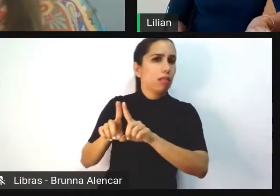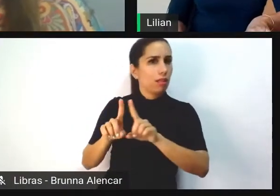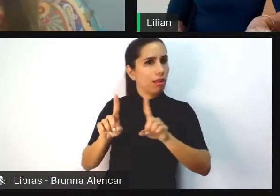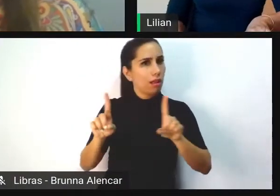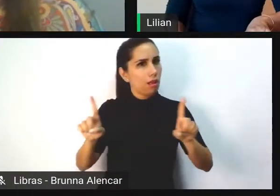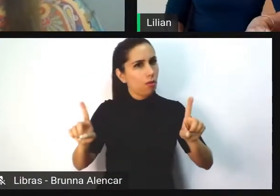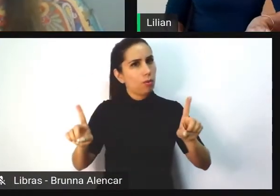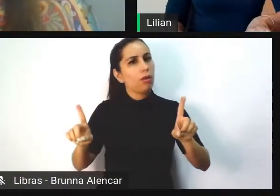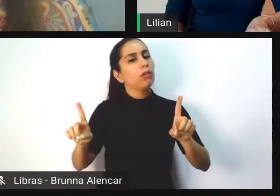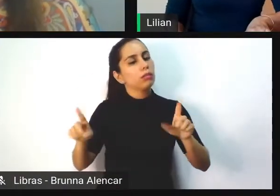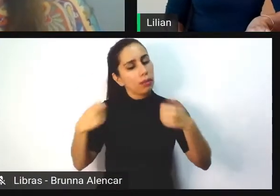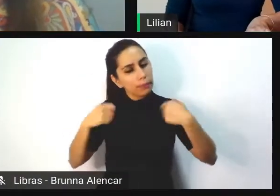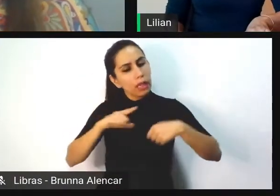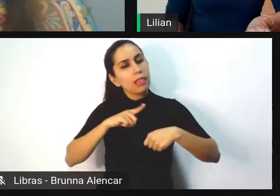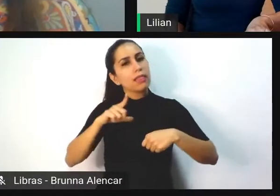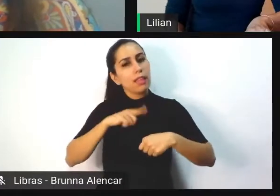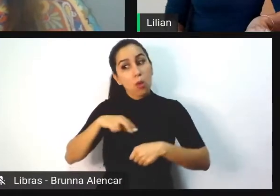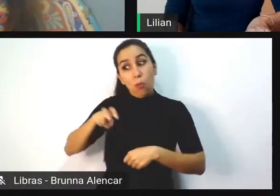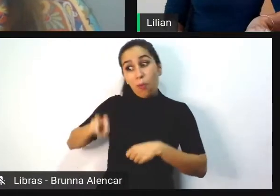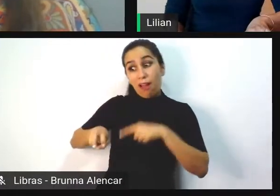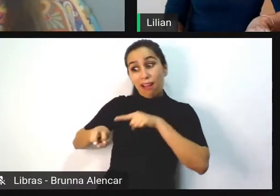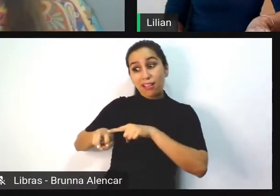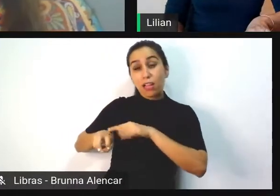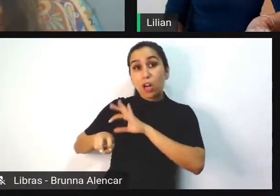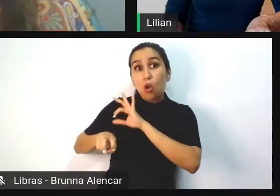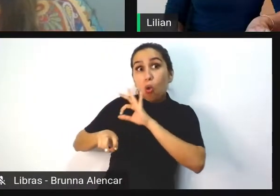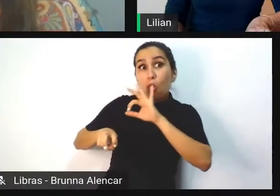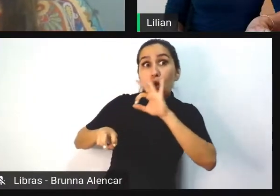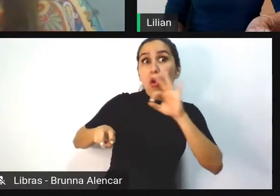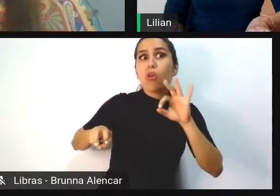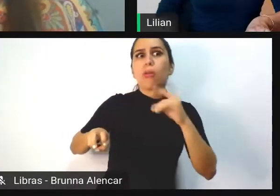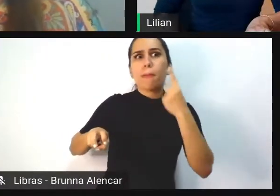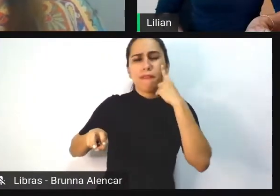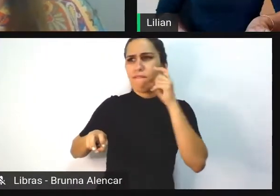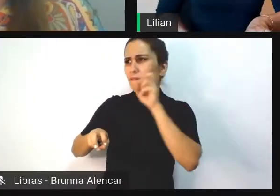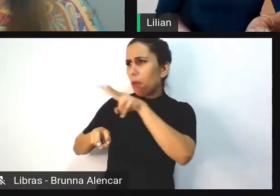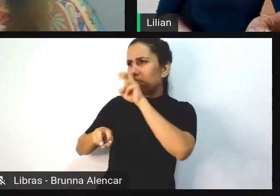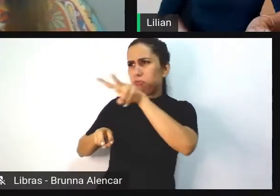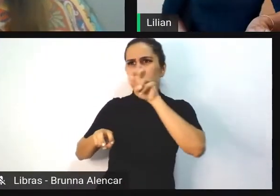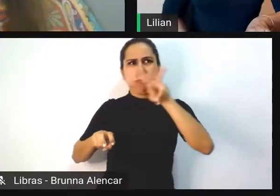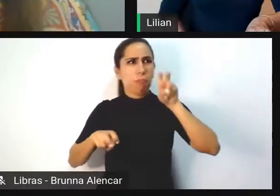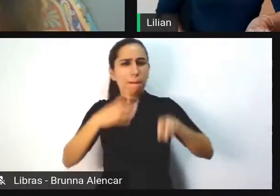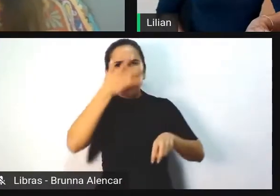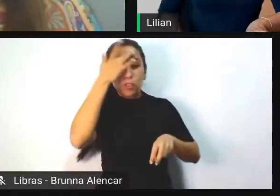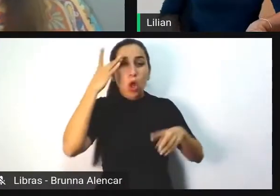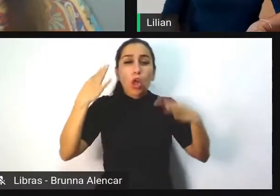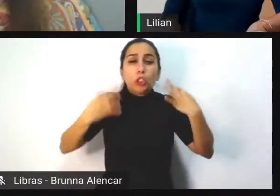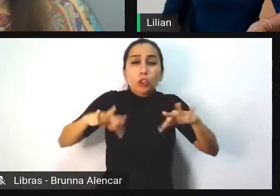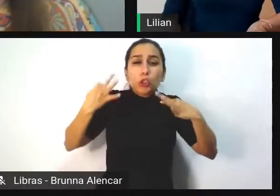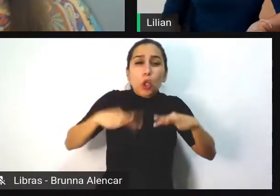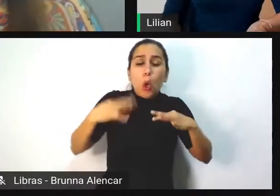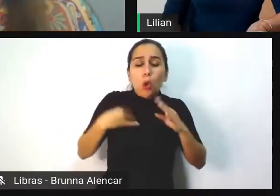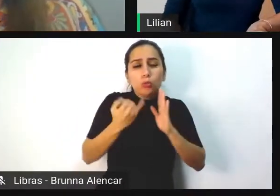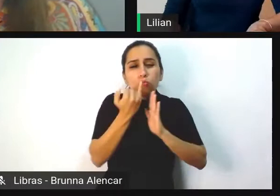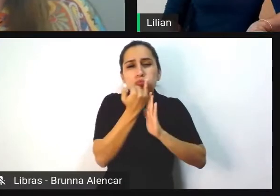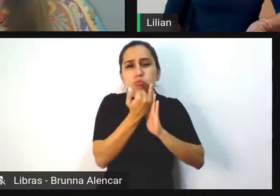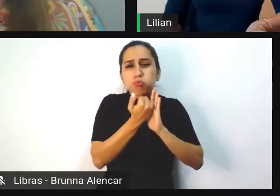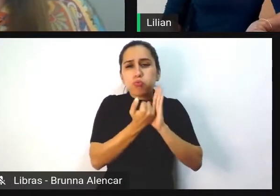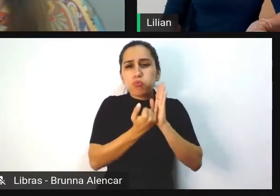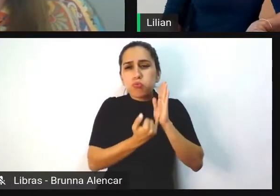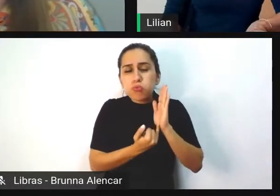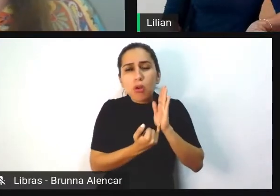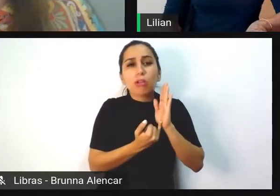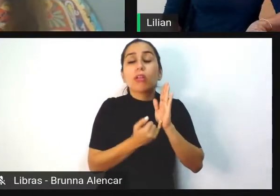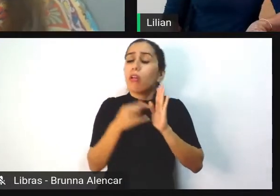para evitar esses problemas que a gente tem visto tantas pessoas terem, como a dor na coluna. Mas pode continuar, por favor, sobre